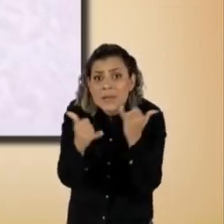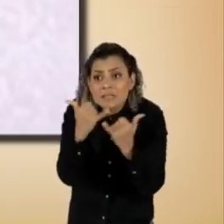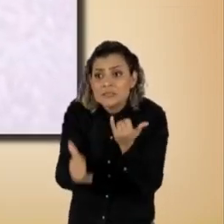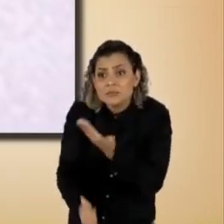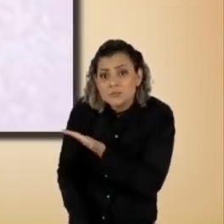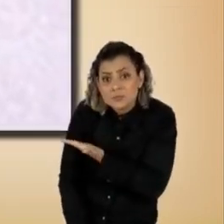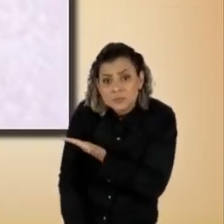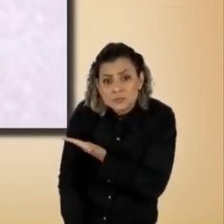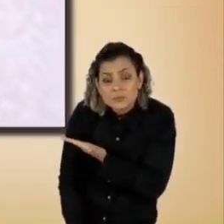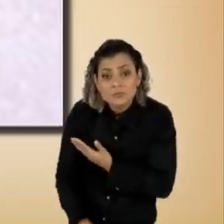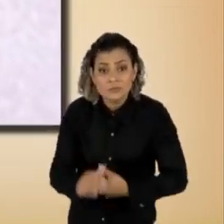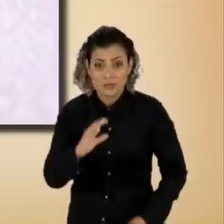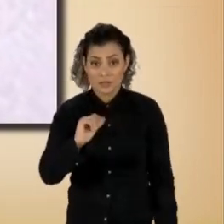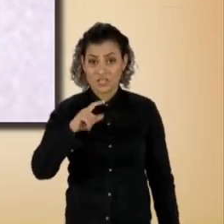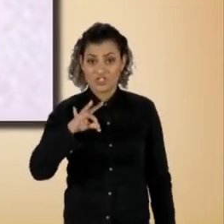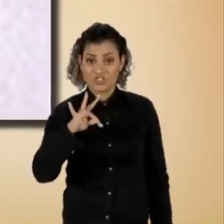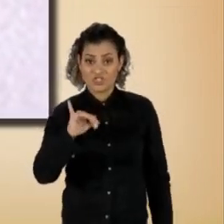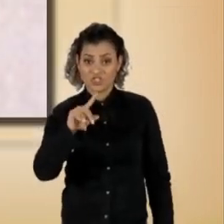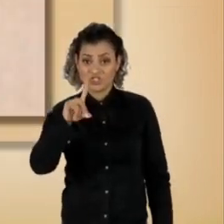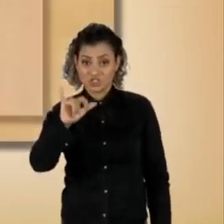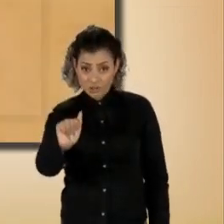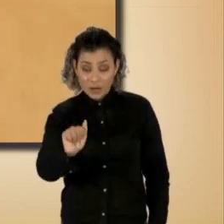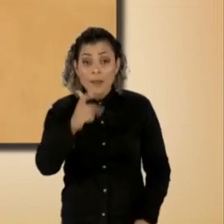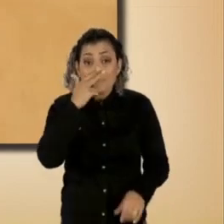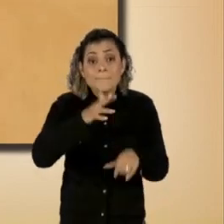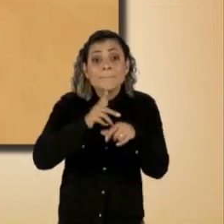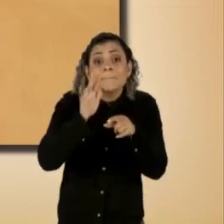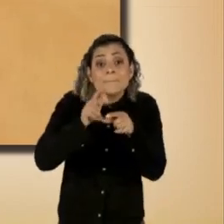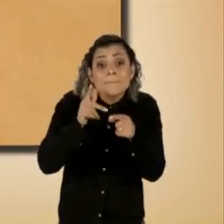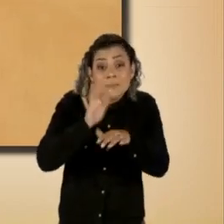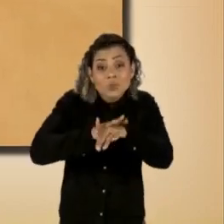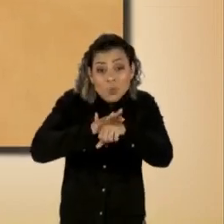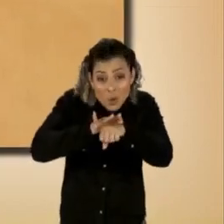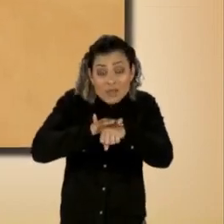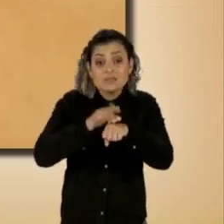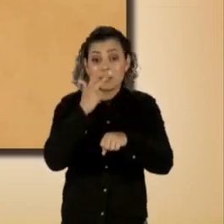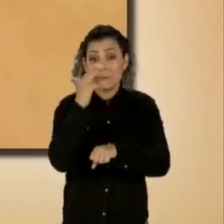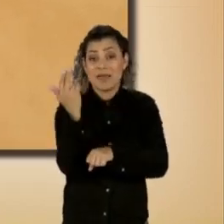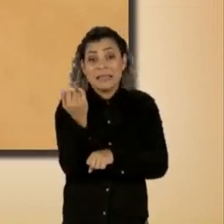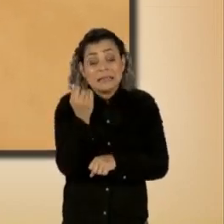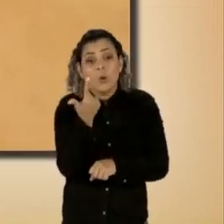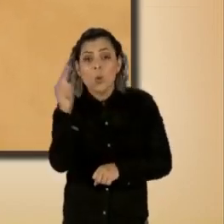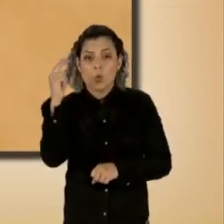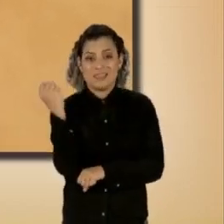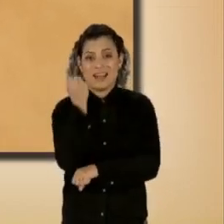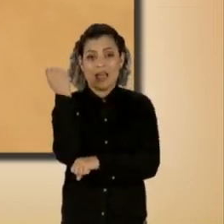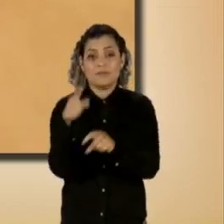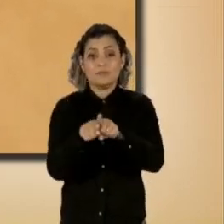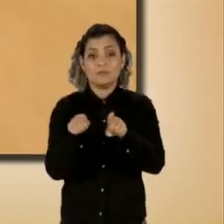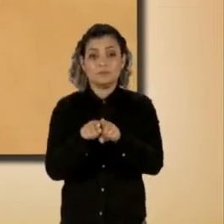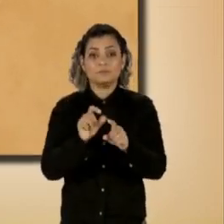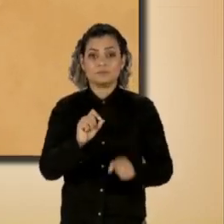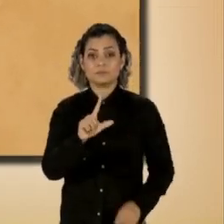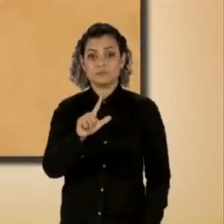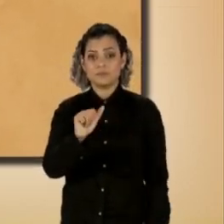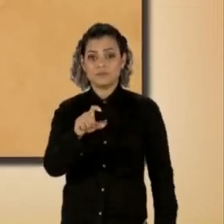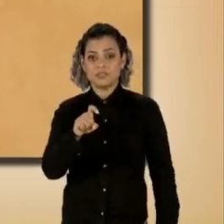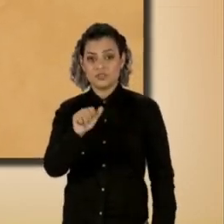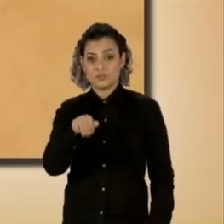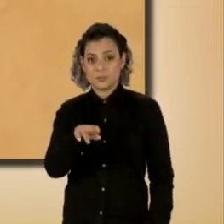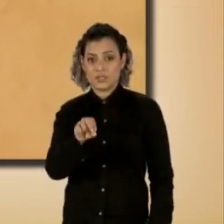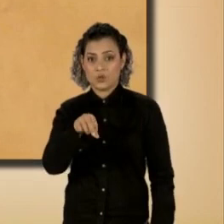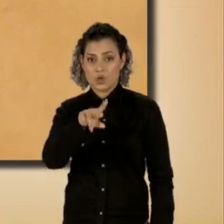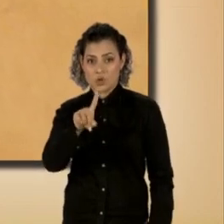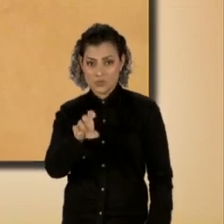espécie é crítica já os sintomas são semelhantes só que mais graves aos de outra doença a leishmaniose visceral infecção